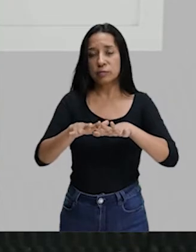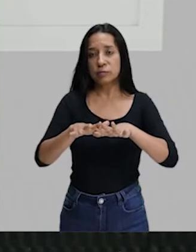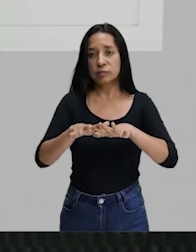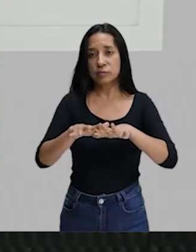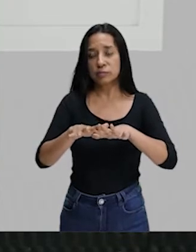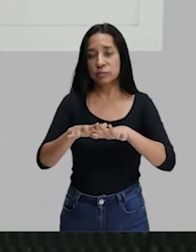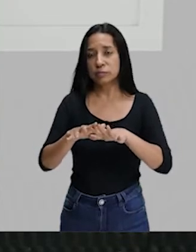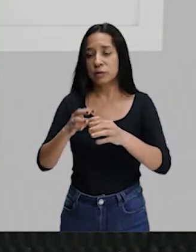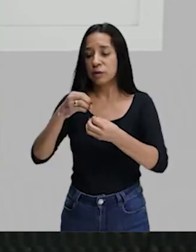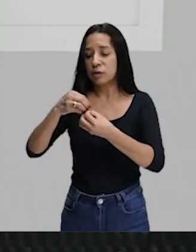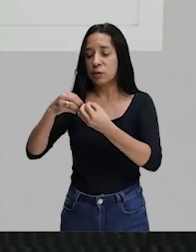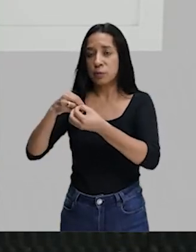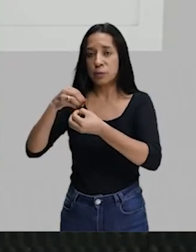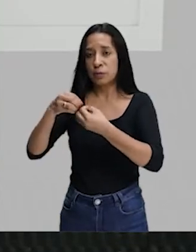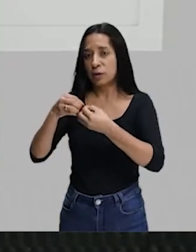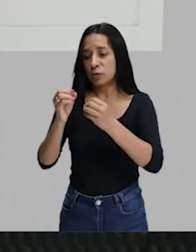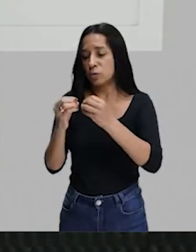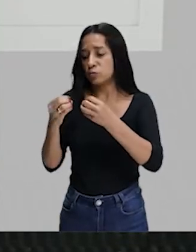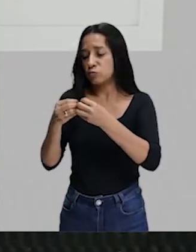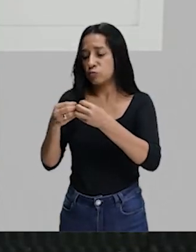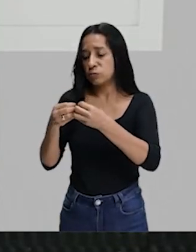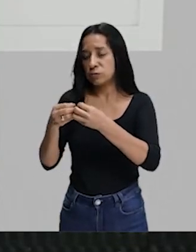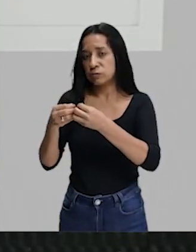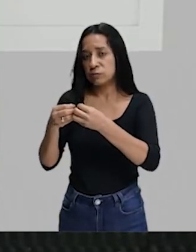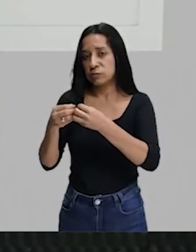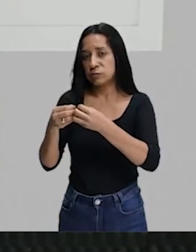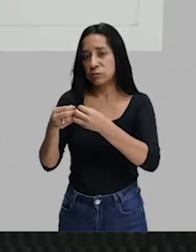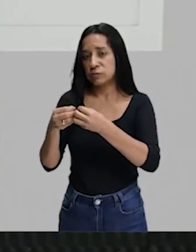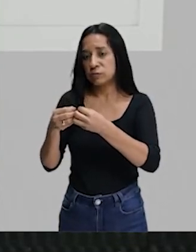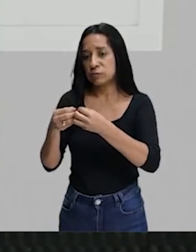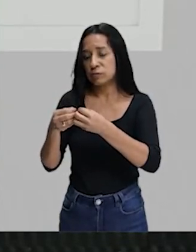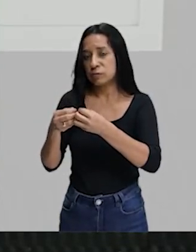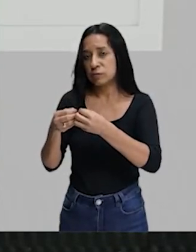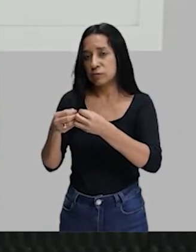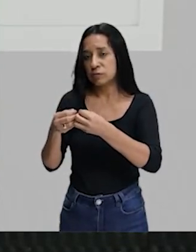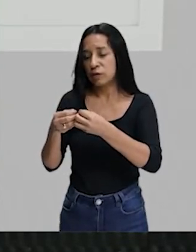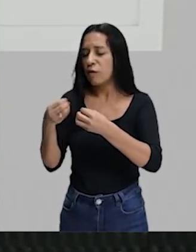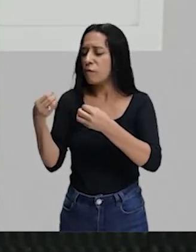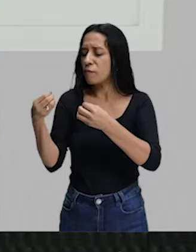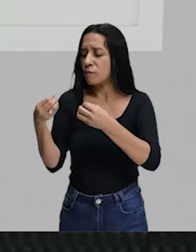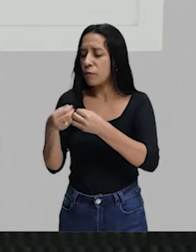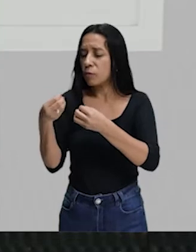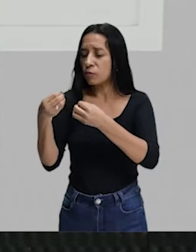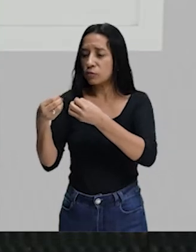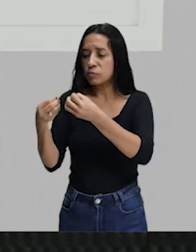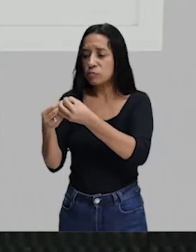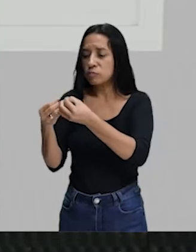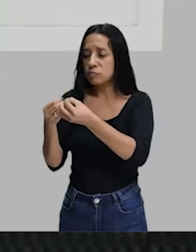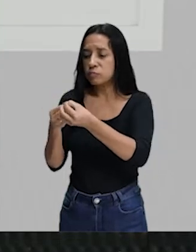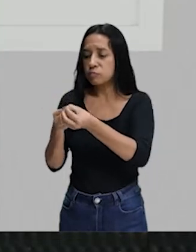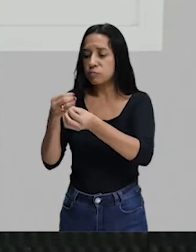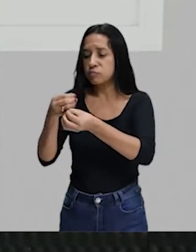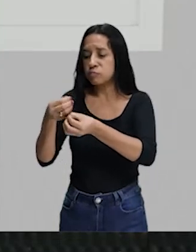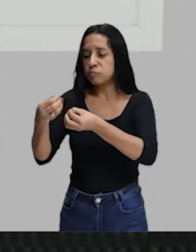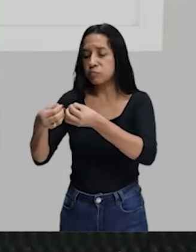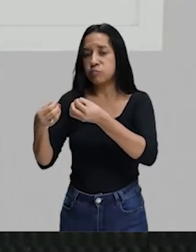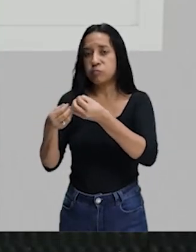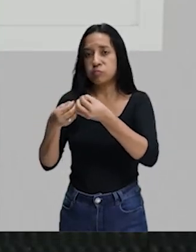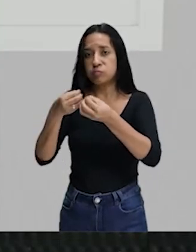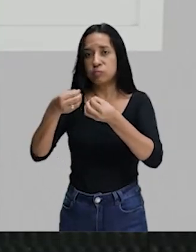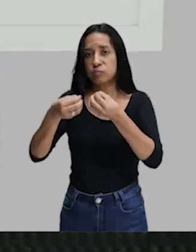E essas moléculas são muito juntas, elas acabam forçando a vibração daquelas que estão ao seu redor,